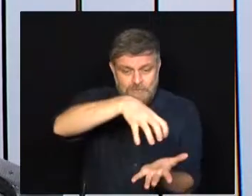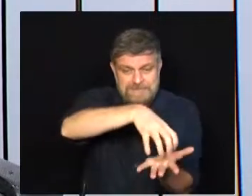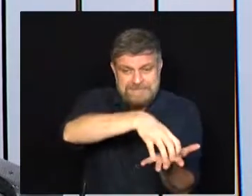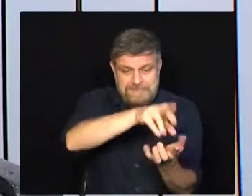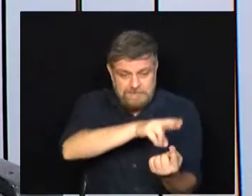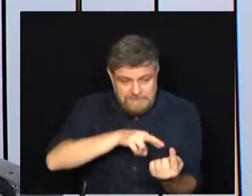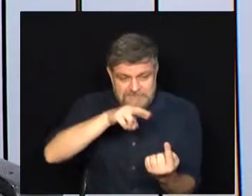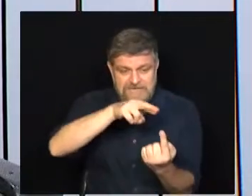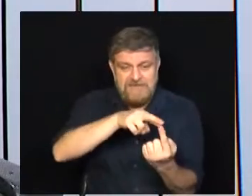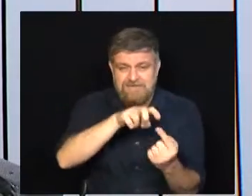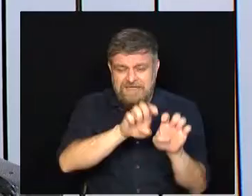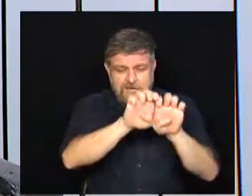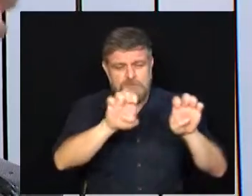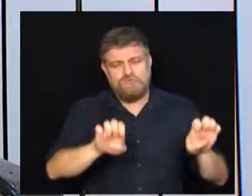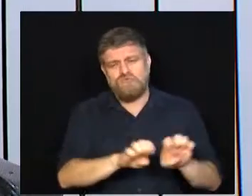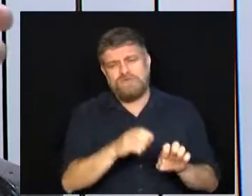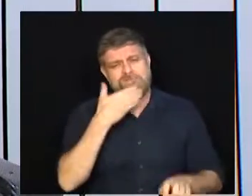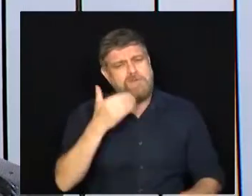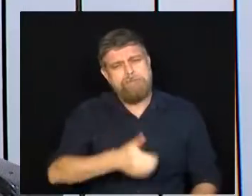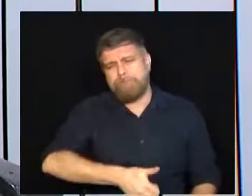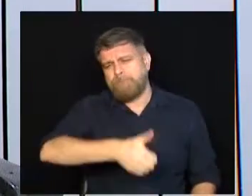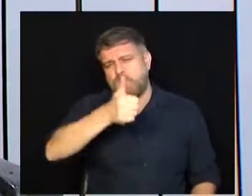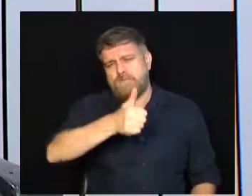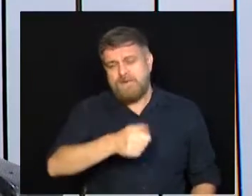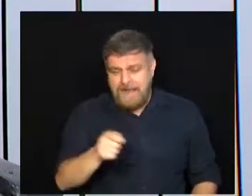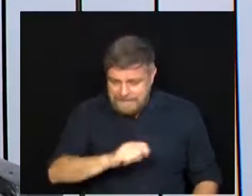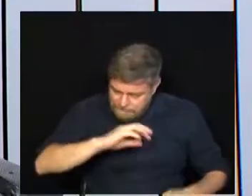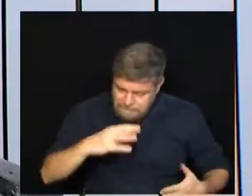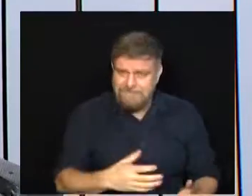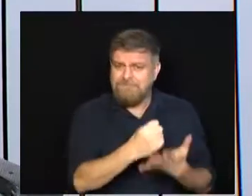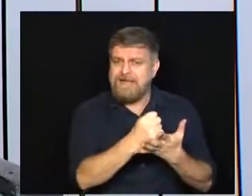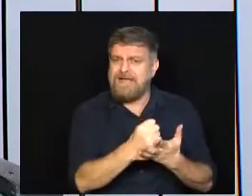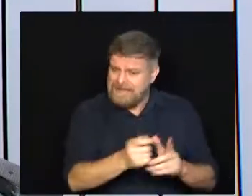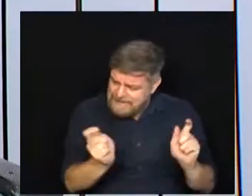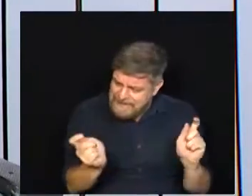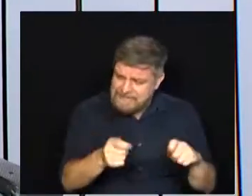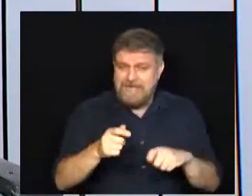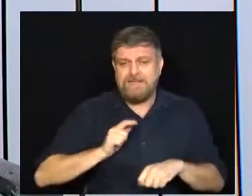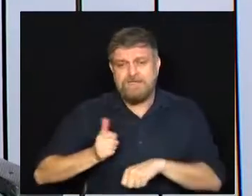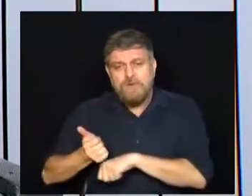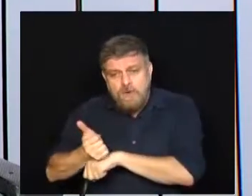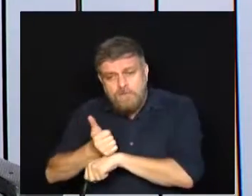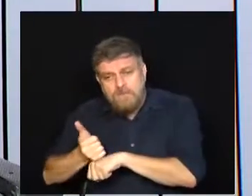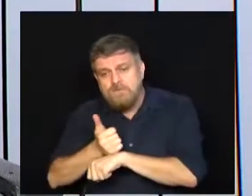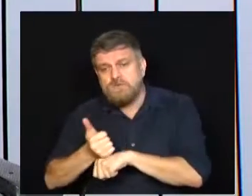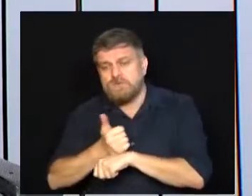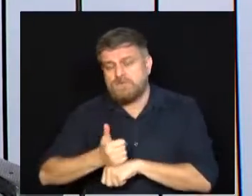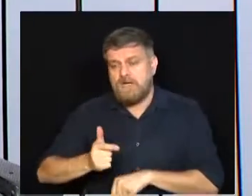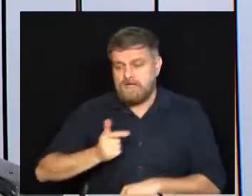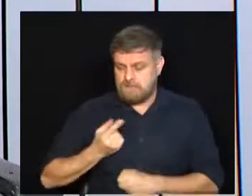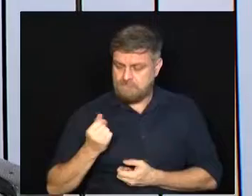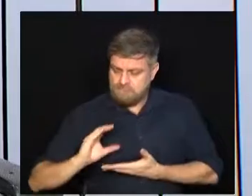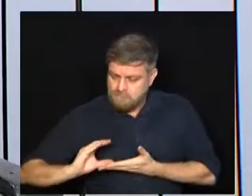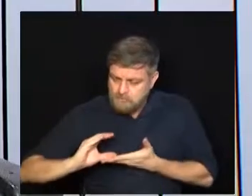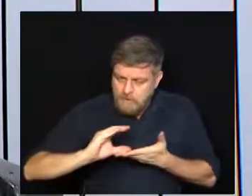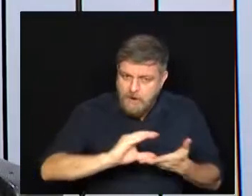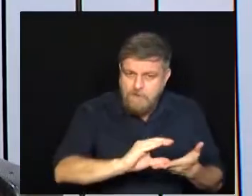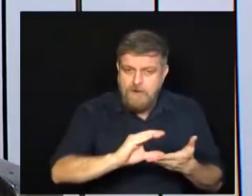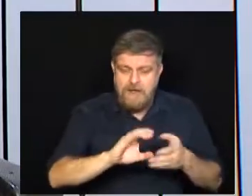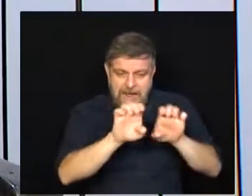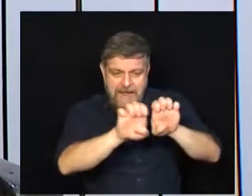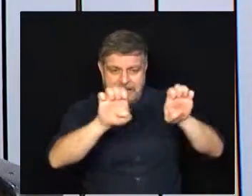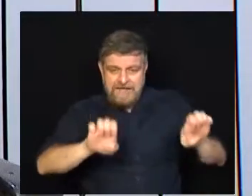melhor estruturado, né? E que é possível recuperar isso com profissionais, com investimentos, com